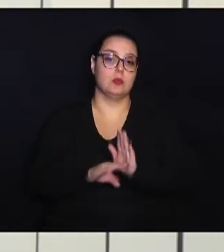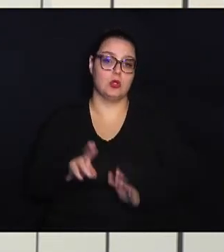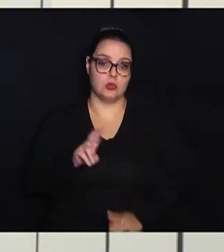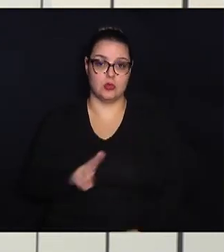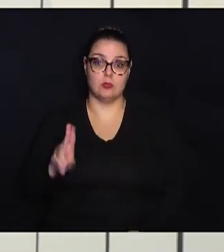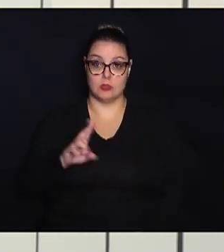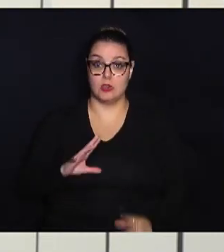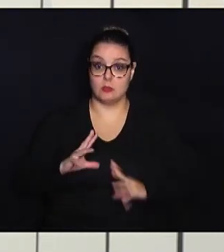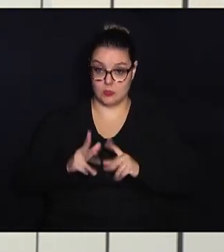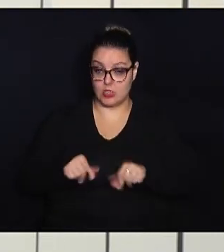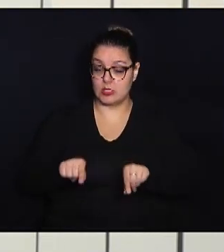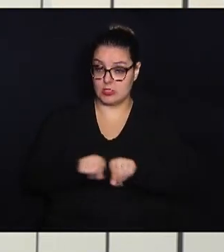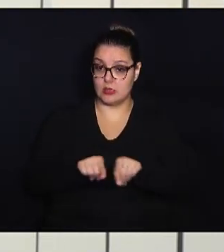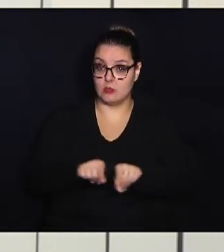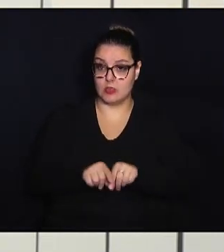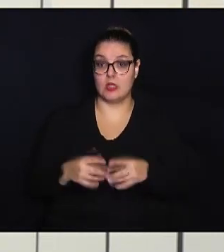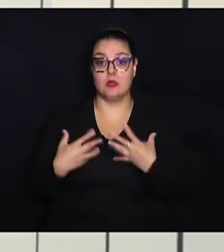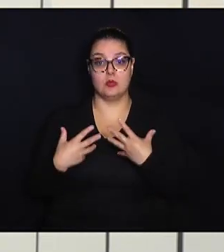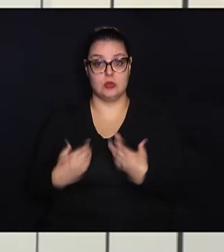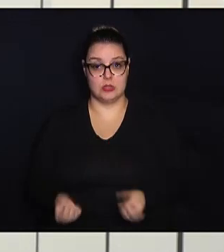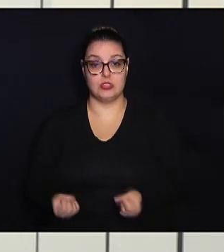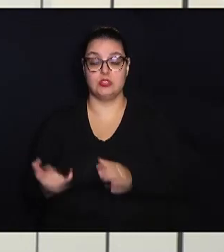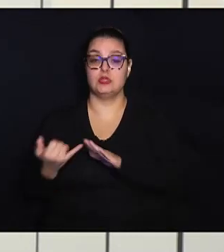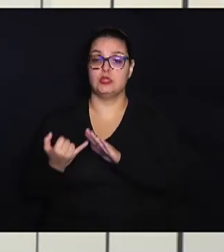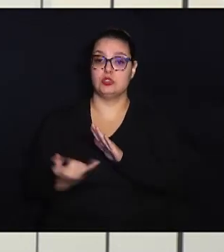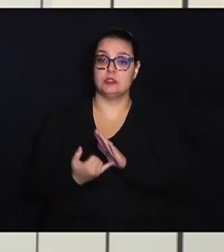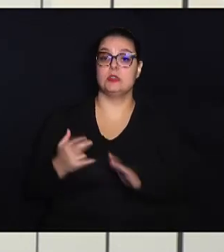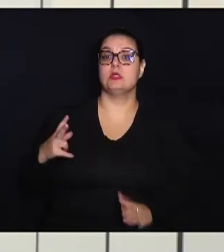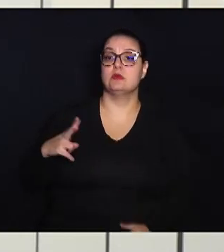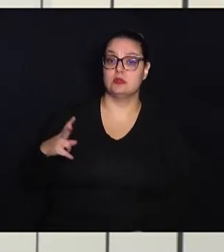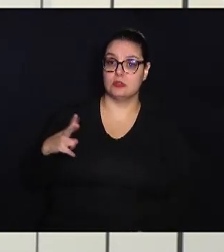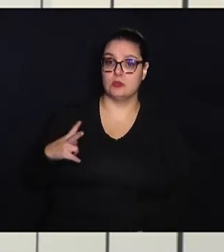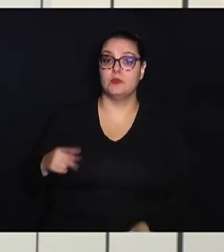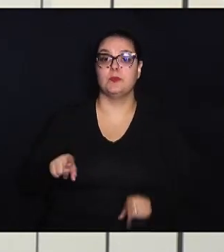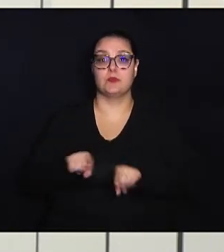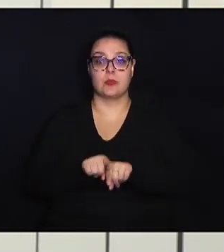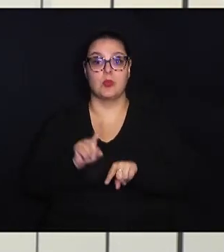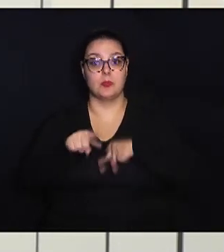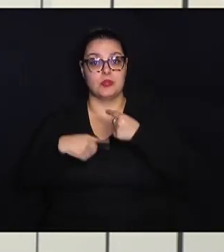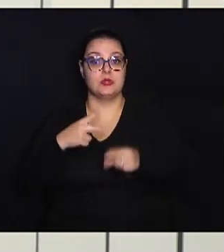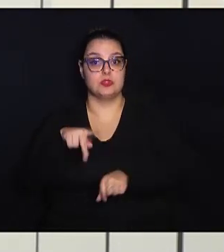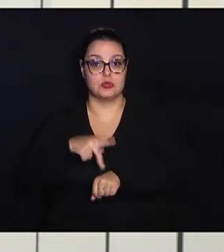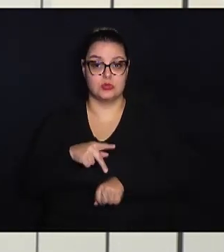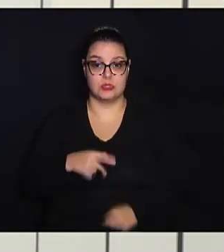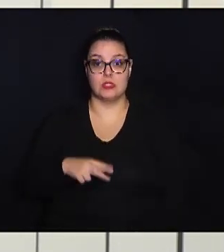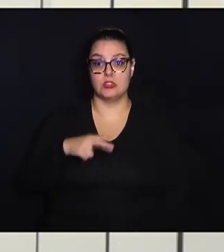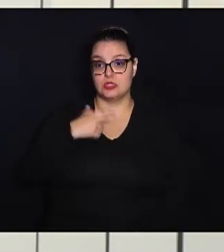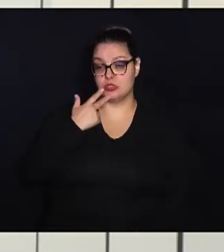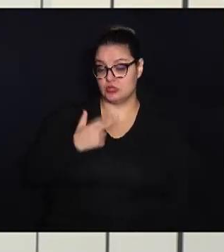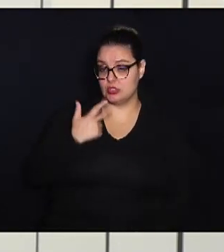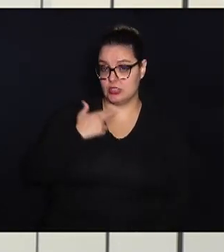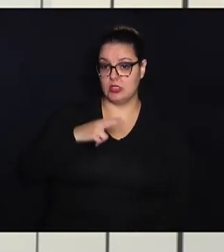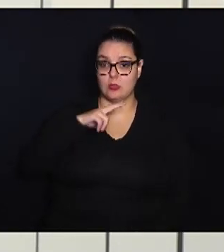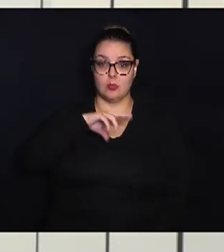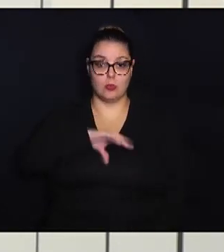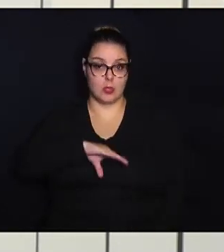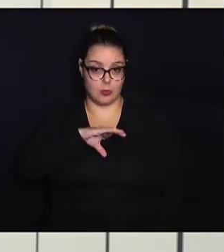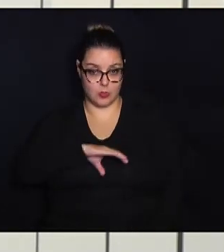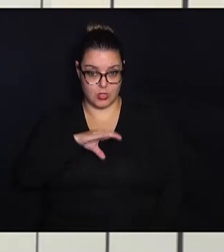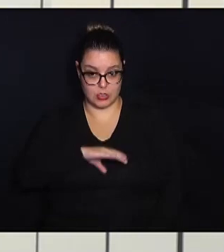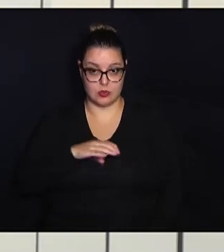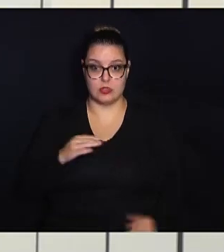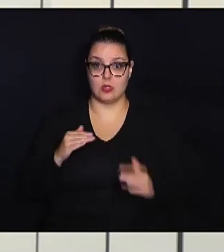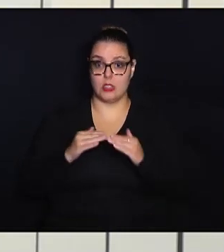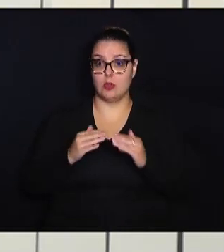Todos também são aceitos em instituições privadas e de outros países de língua portuguesa que tenham acordo com o